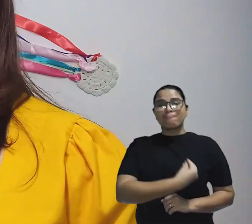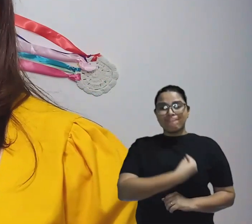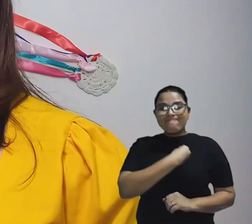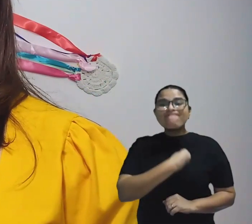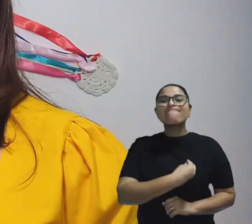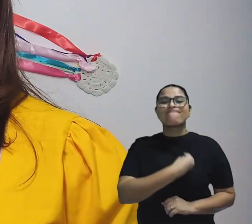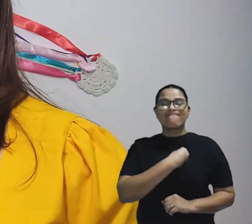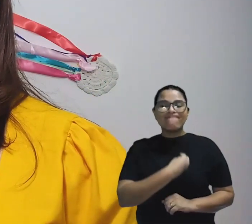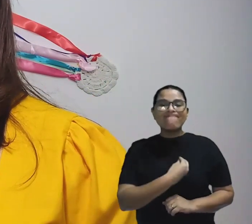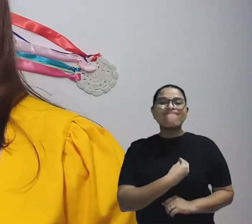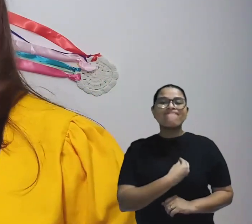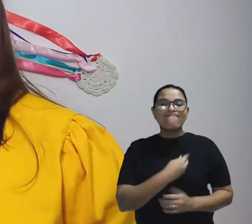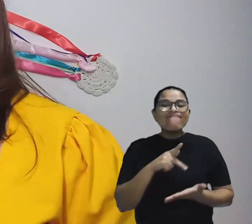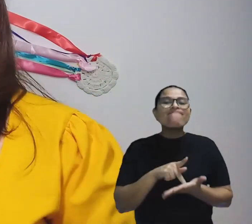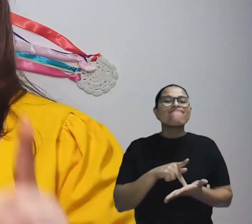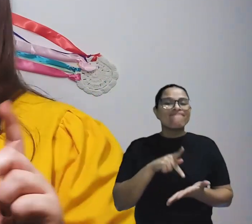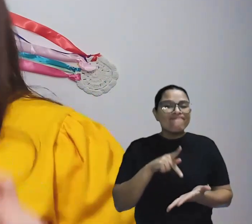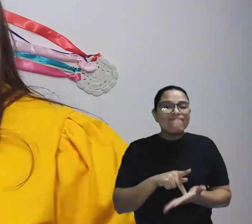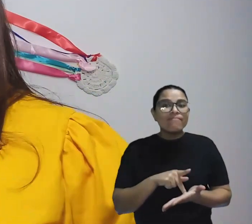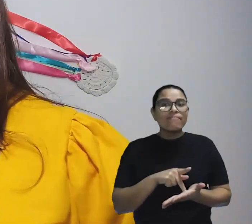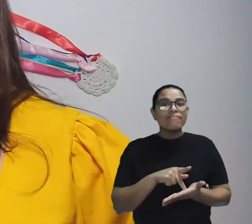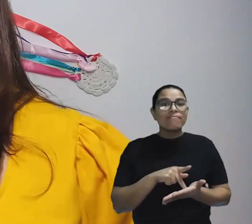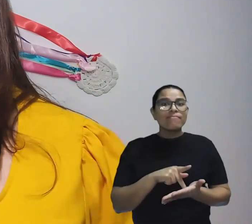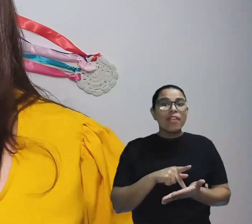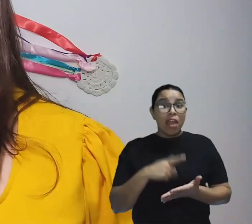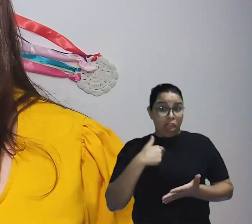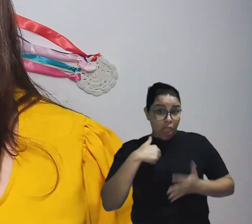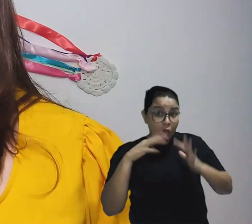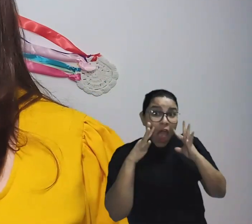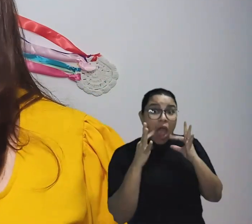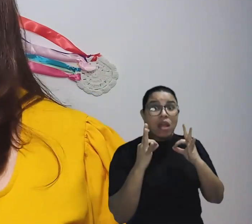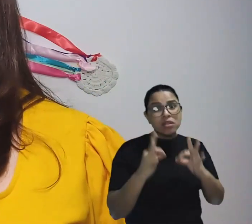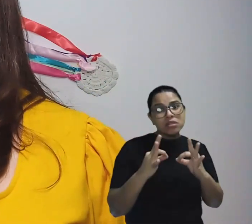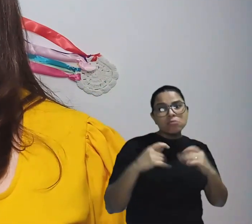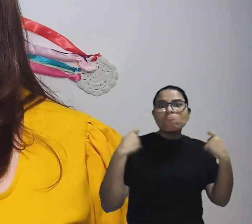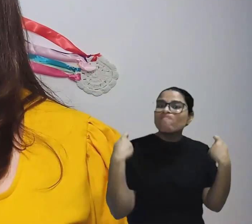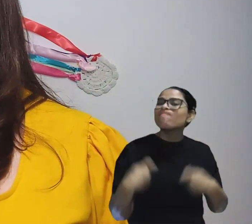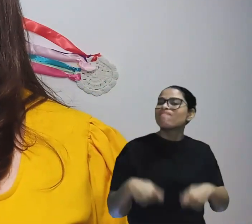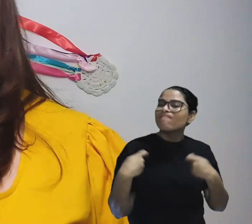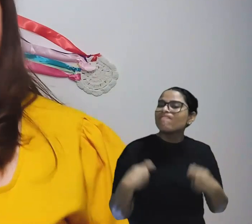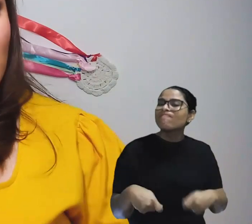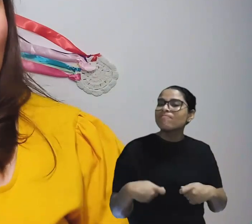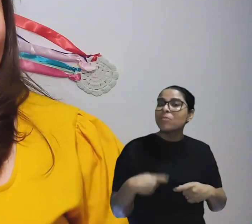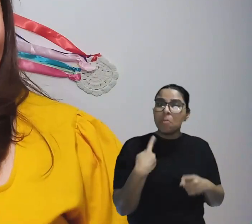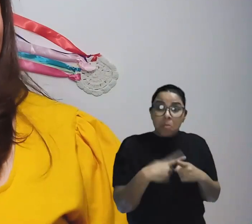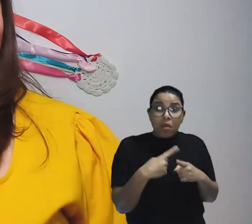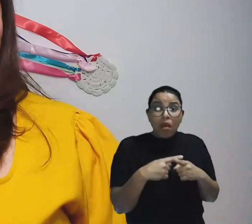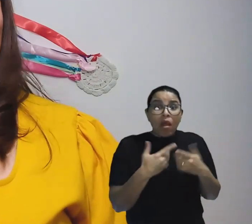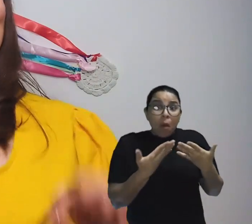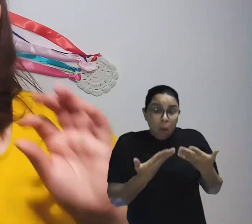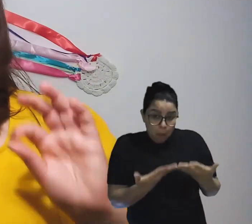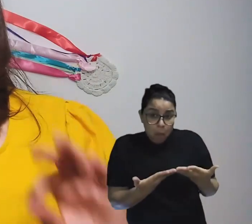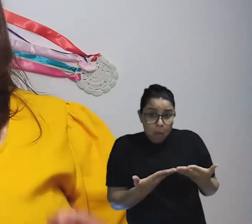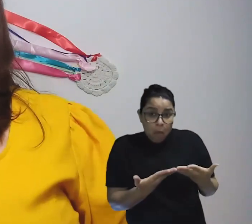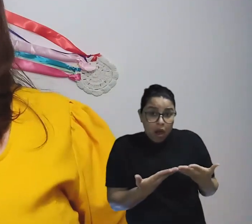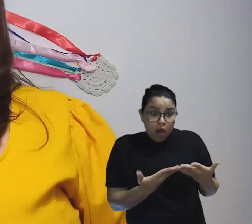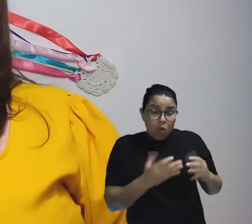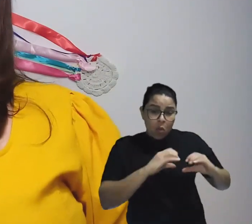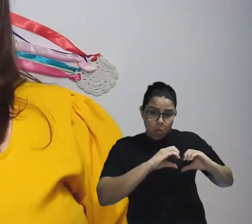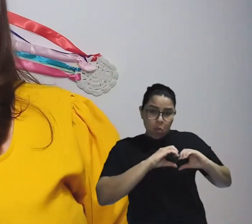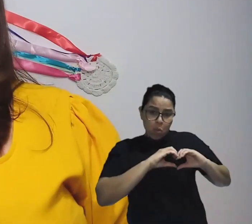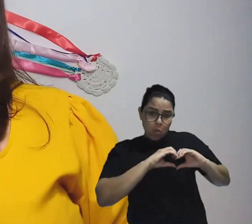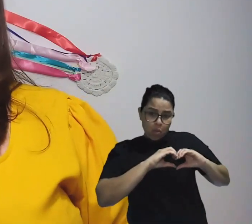mais atenção. Porque quando eu ganhar o meu coração do grande Oz, eu vou precisar ser